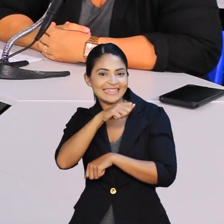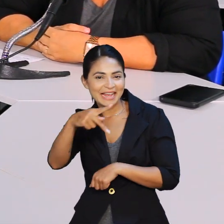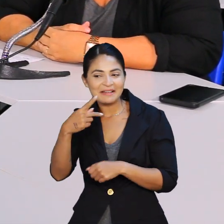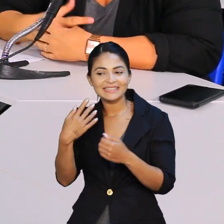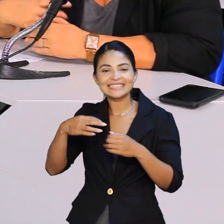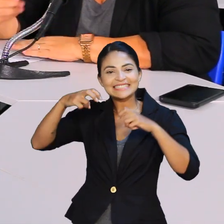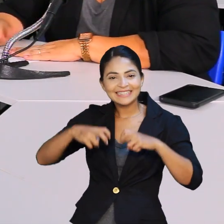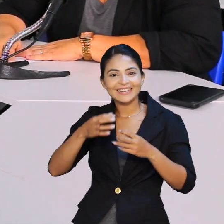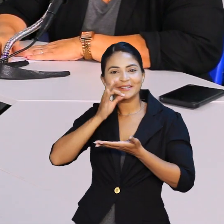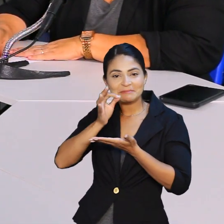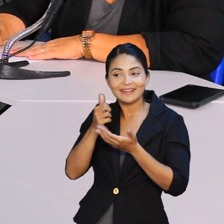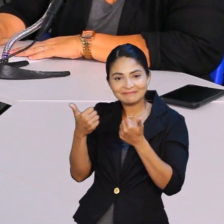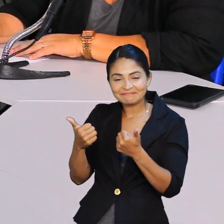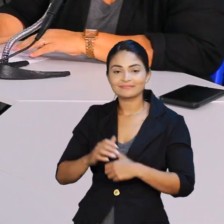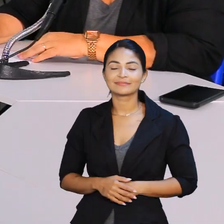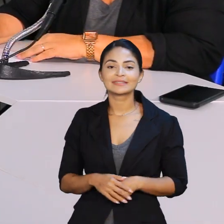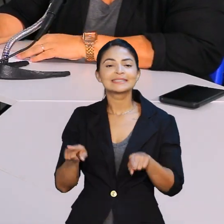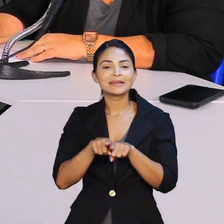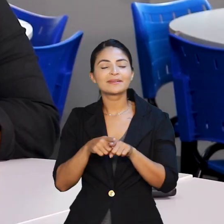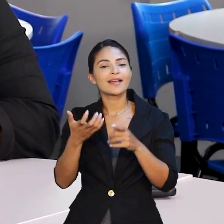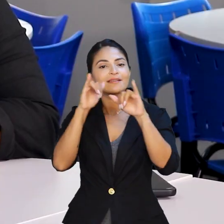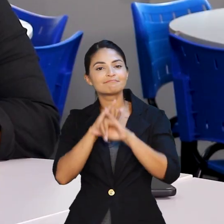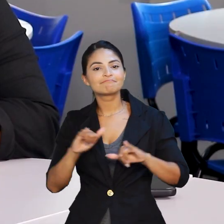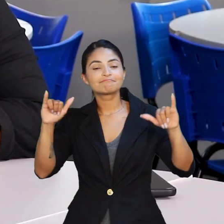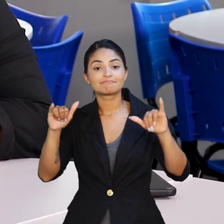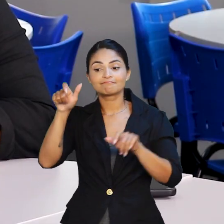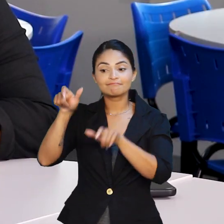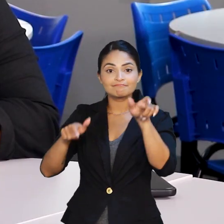Deixa. Quero falar para o pessoal para